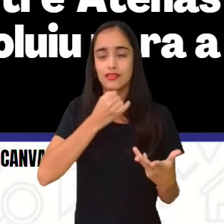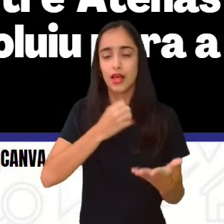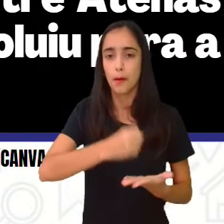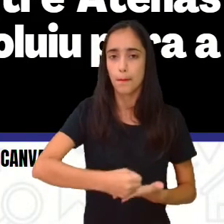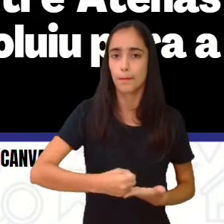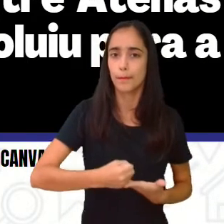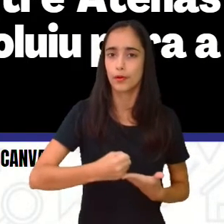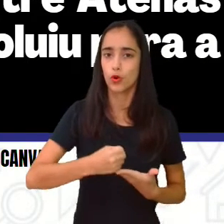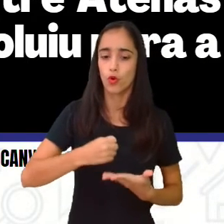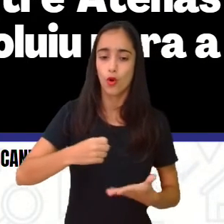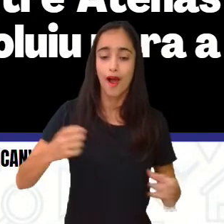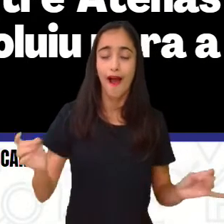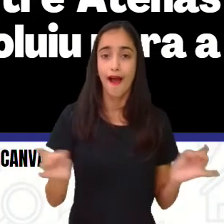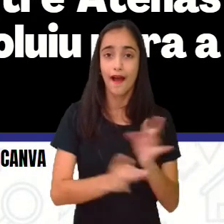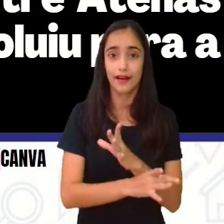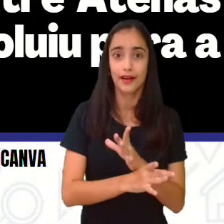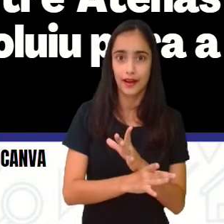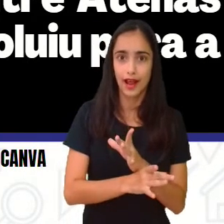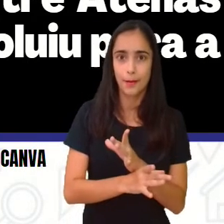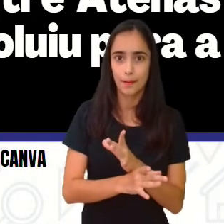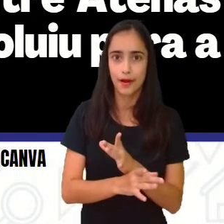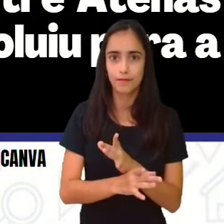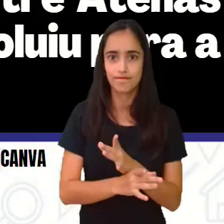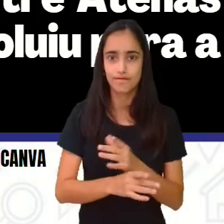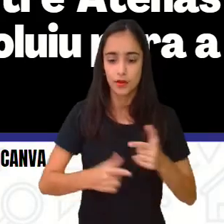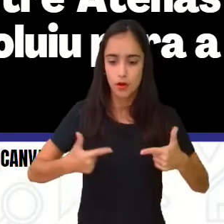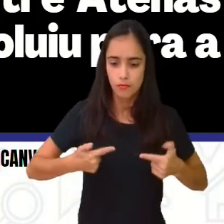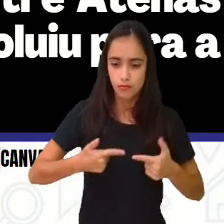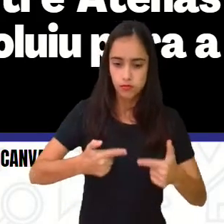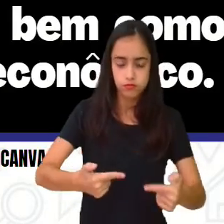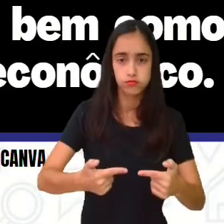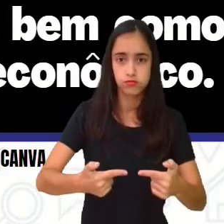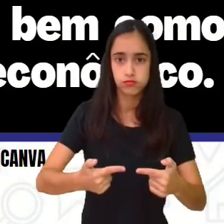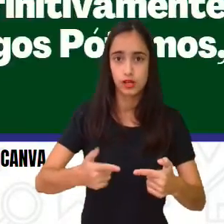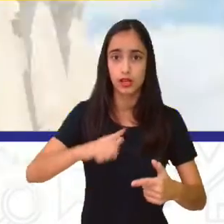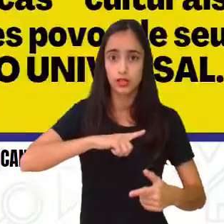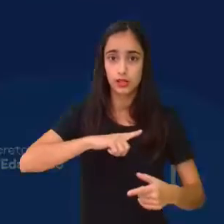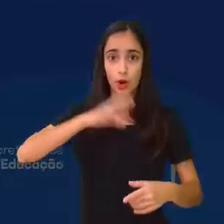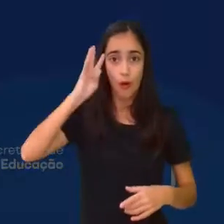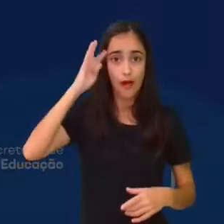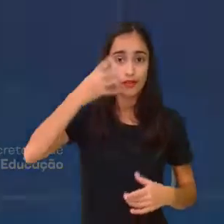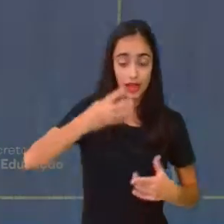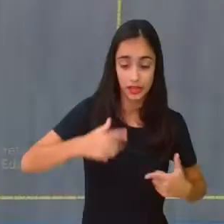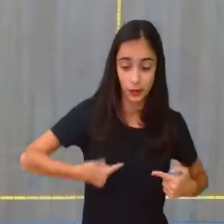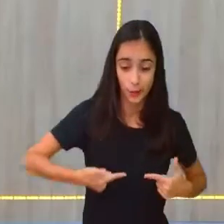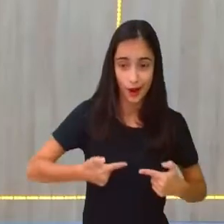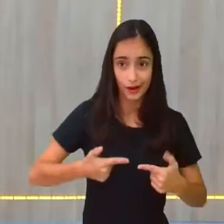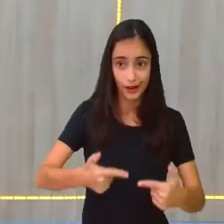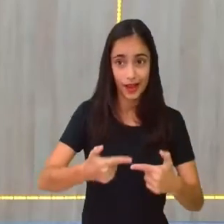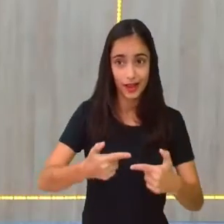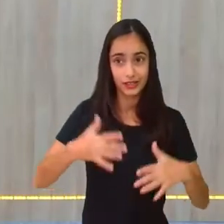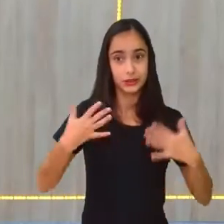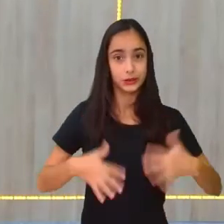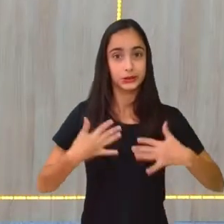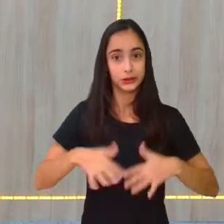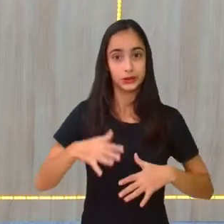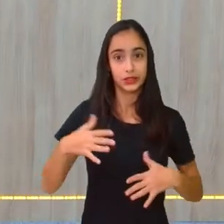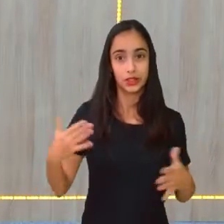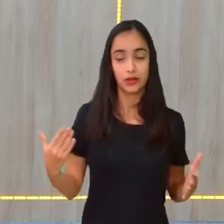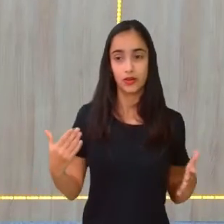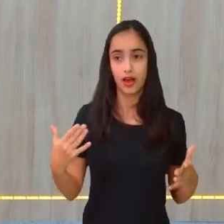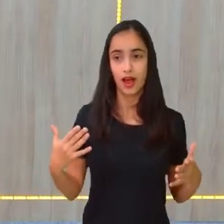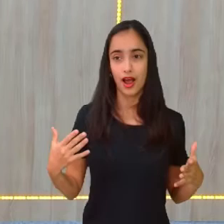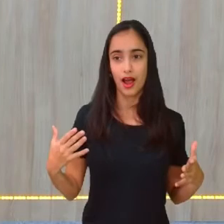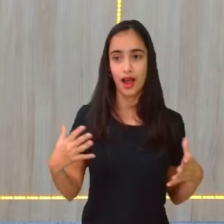ateniense, que é a Liga do Peloponeso. E essa rivalidade vai resultar em uma guerra. Eita, passou foi tudo